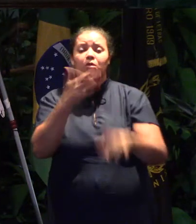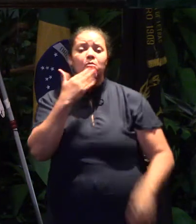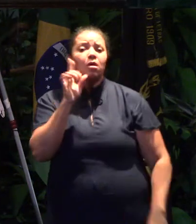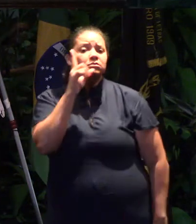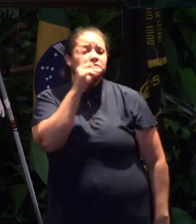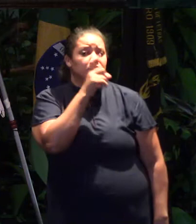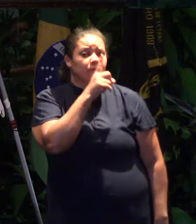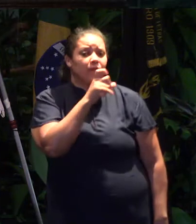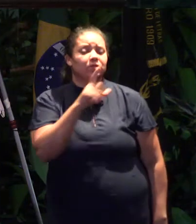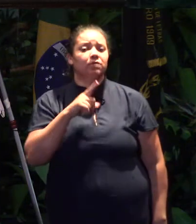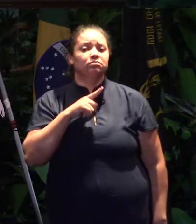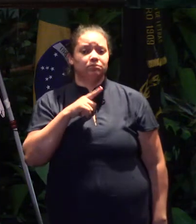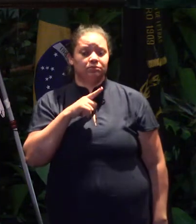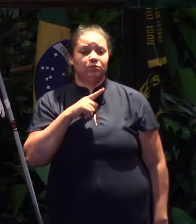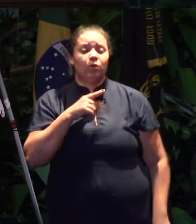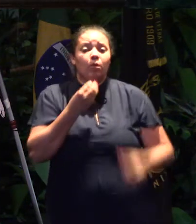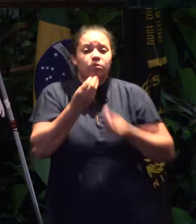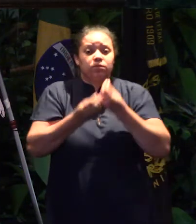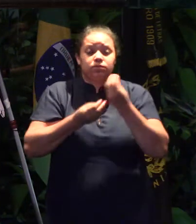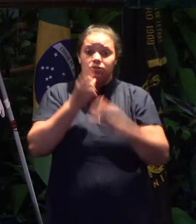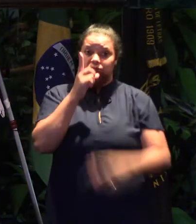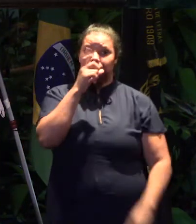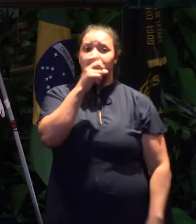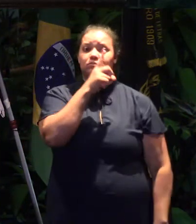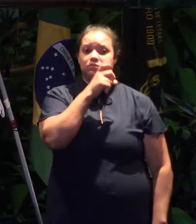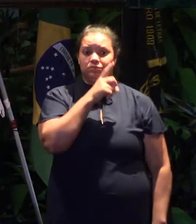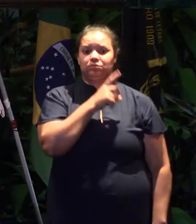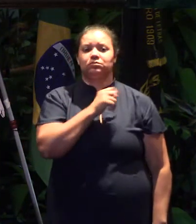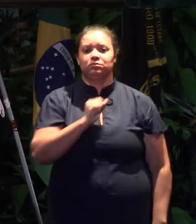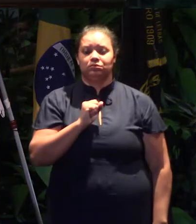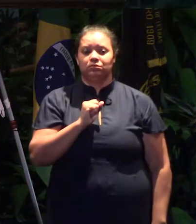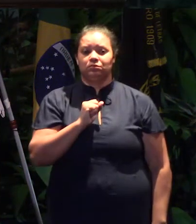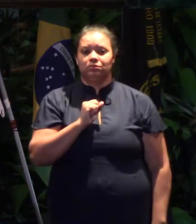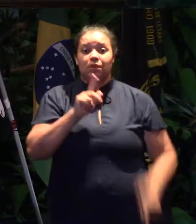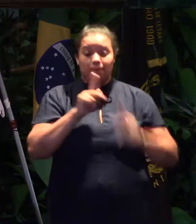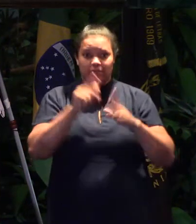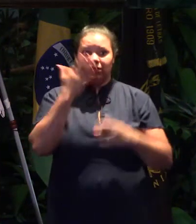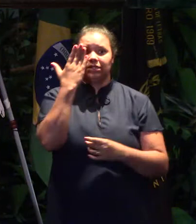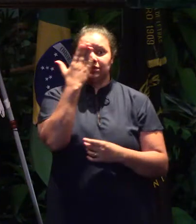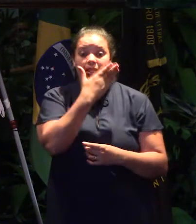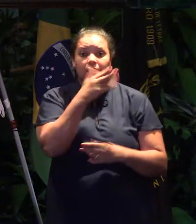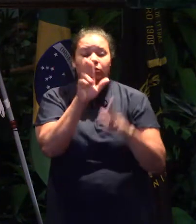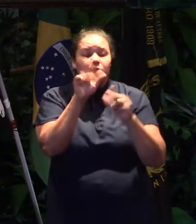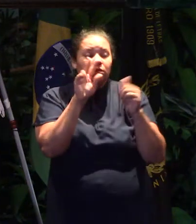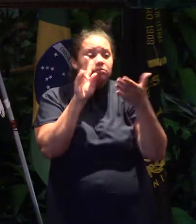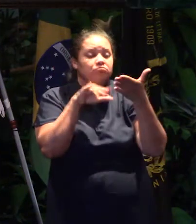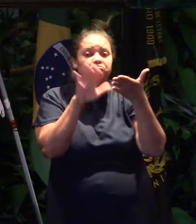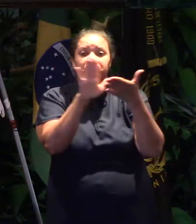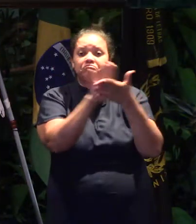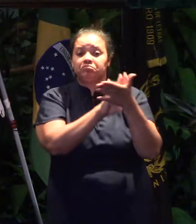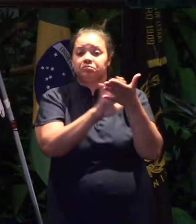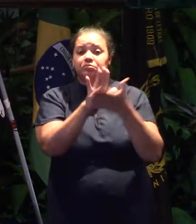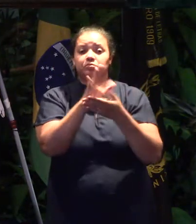encontram? Como essas dificuldades são contornadas? Para os cegos, sobretudo para aqueles que nunca viram,